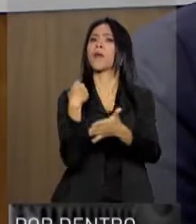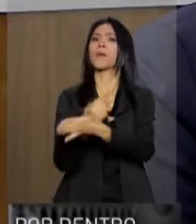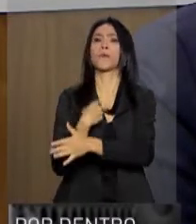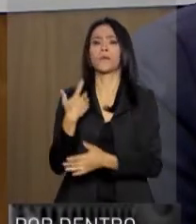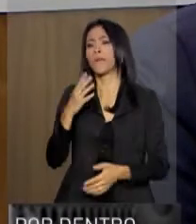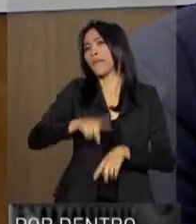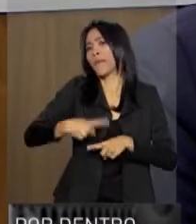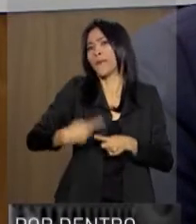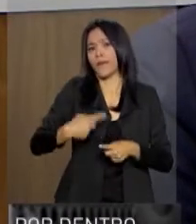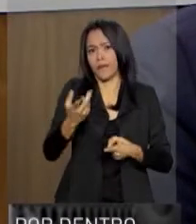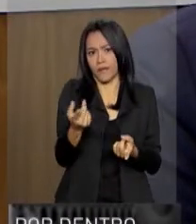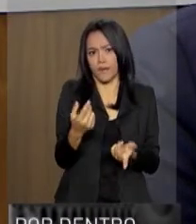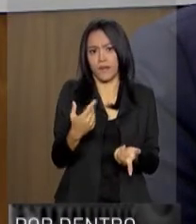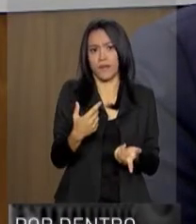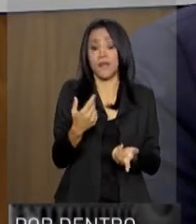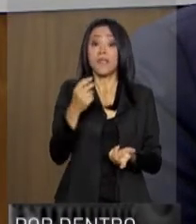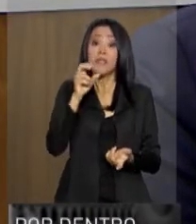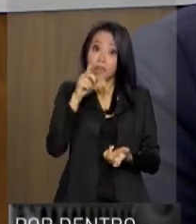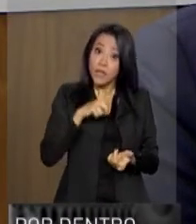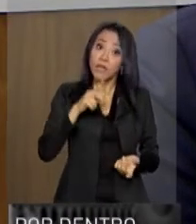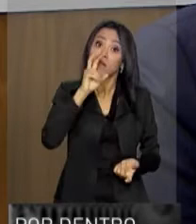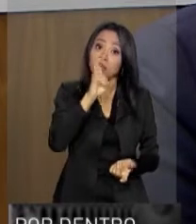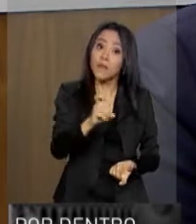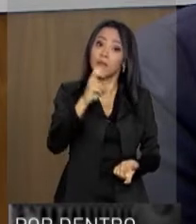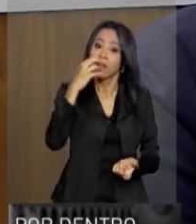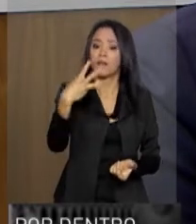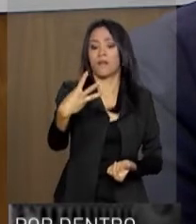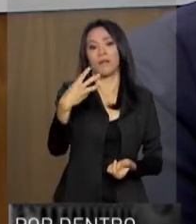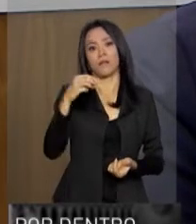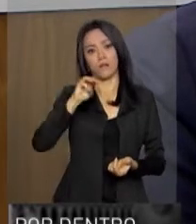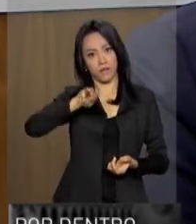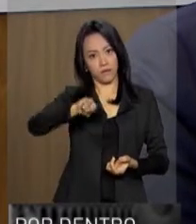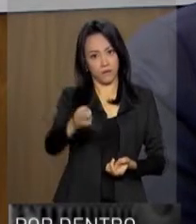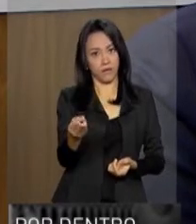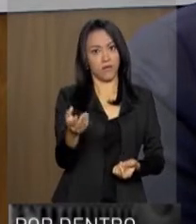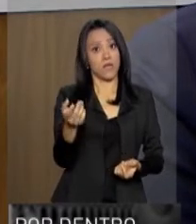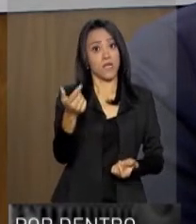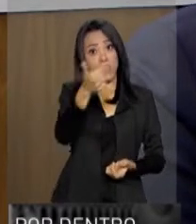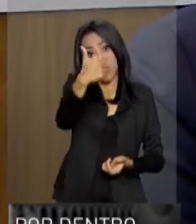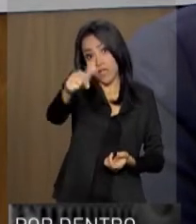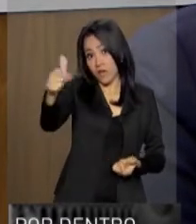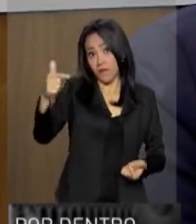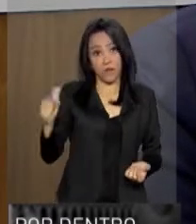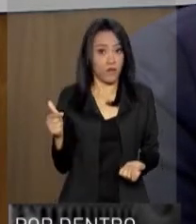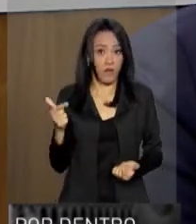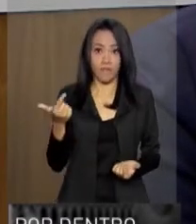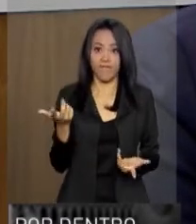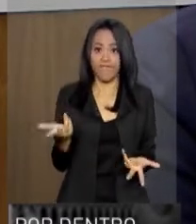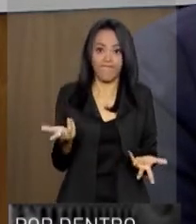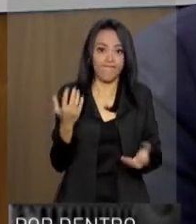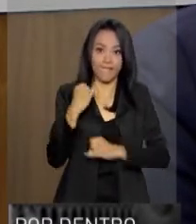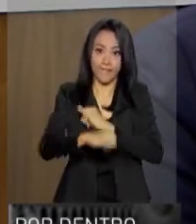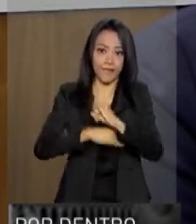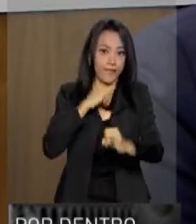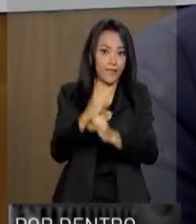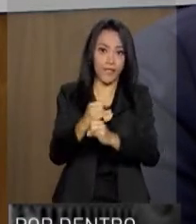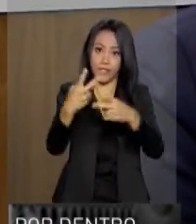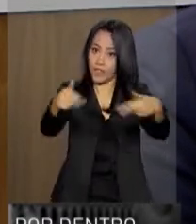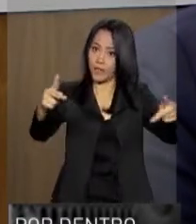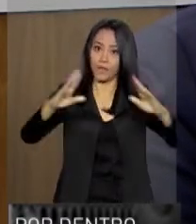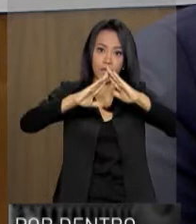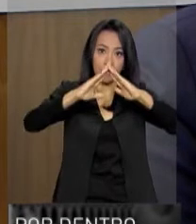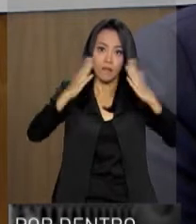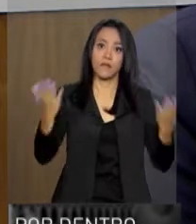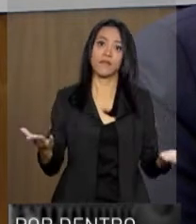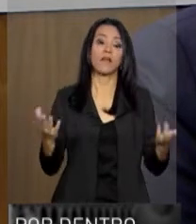aproximadamente 53 milhões de brasileiros que ou não têm internet e conectividade na sua casa